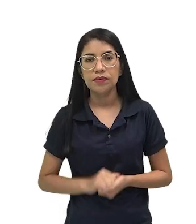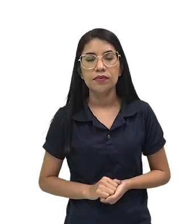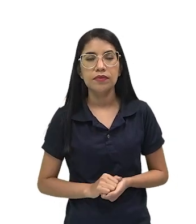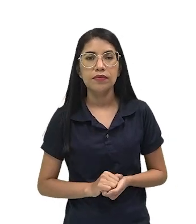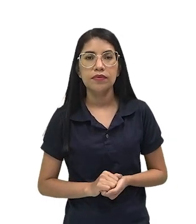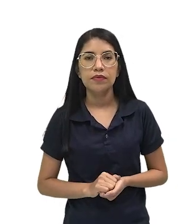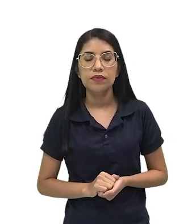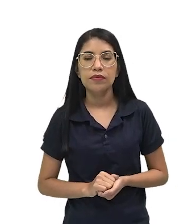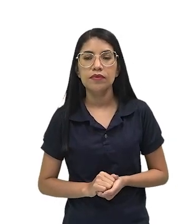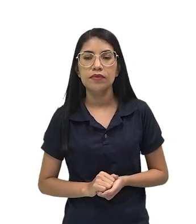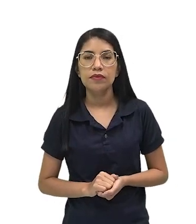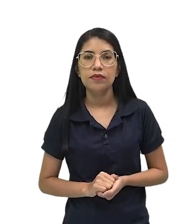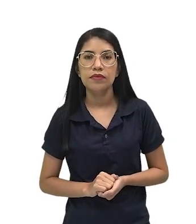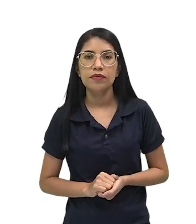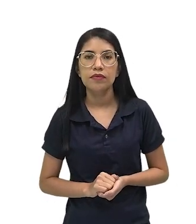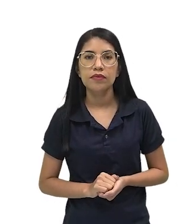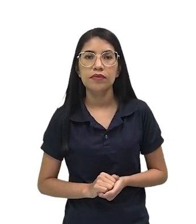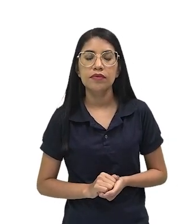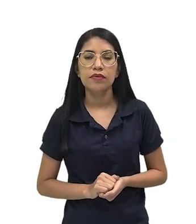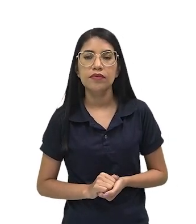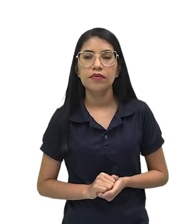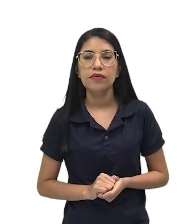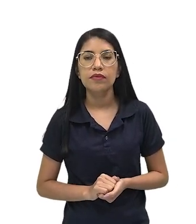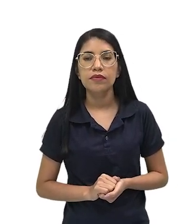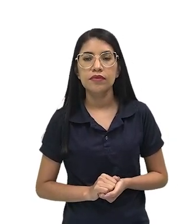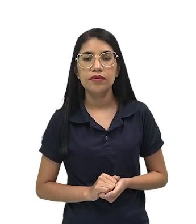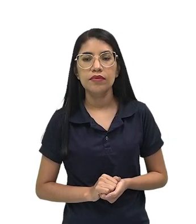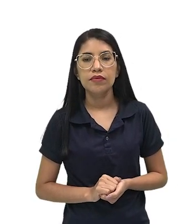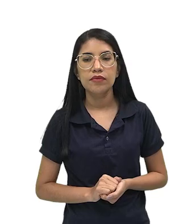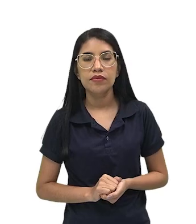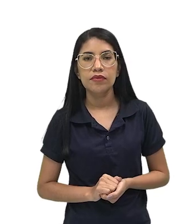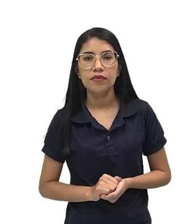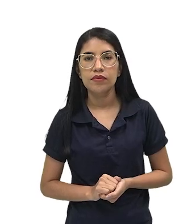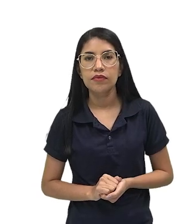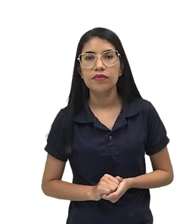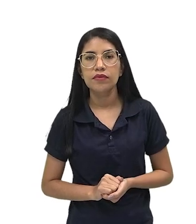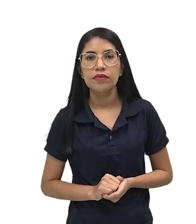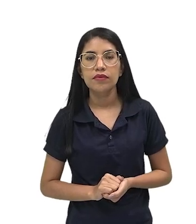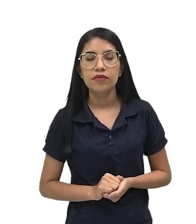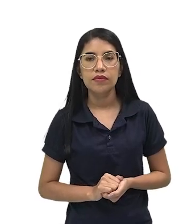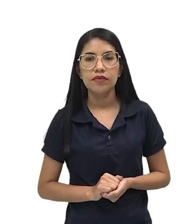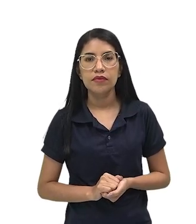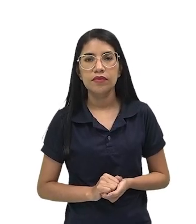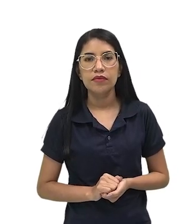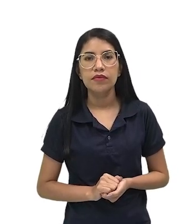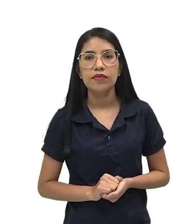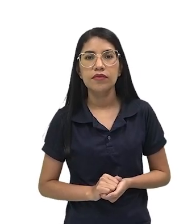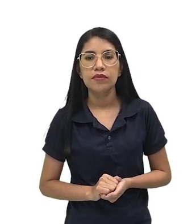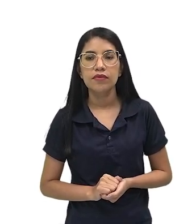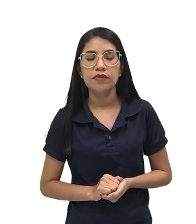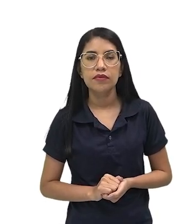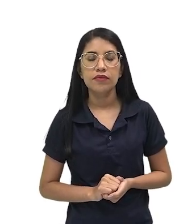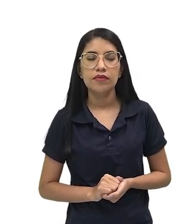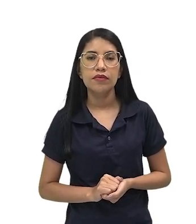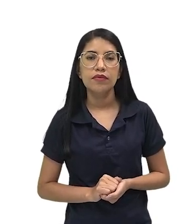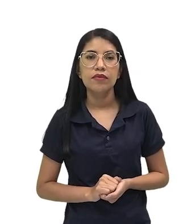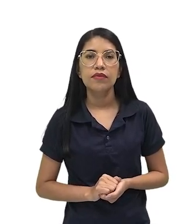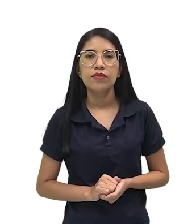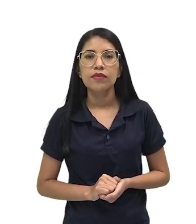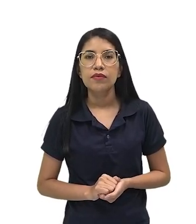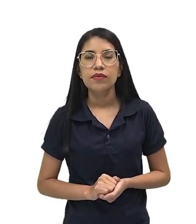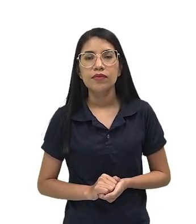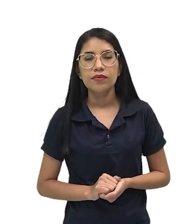vezes 1 é 1, pula uma casa. 3 vezes 0 é 0, 3 vezes 6 é 18, vai 1. 3 vezes 1 é 3 e